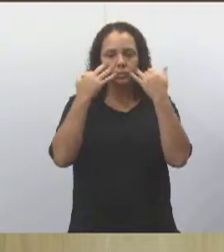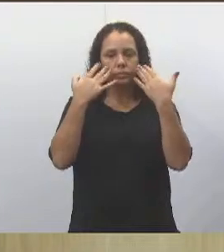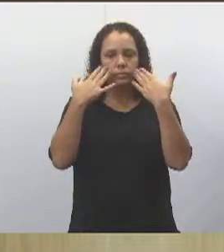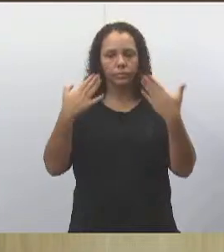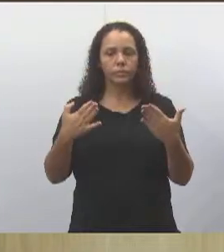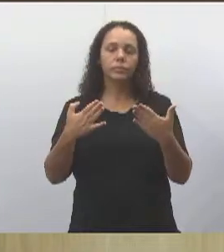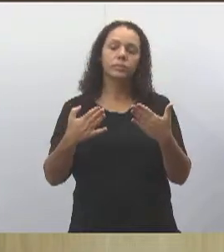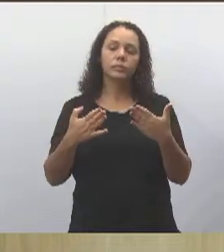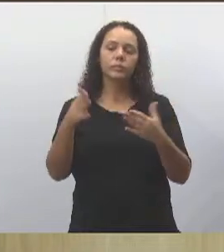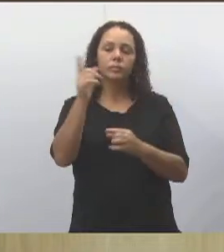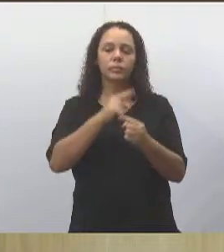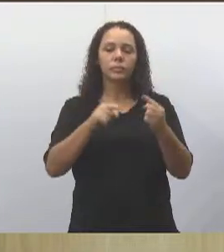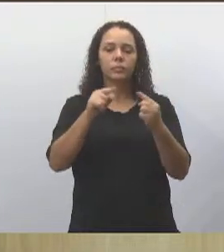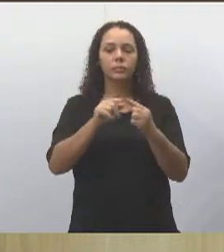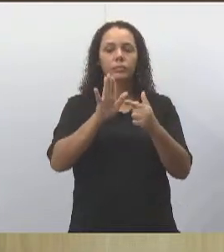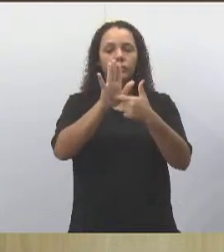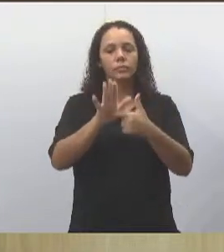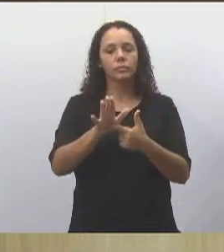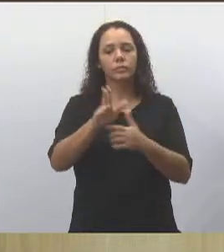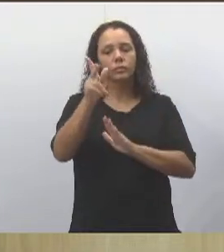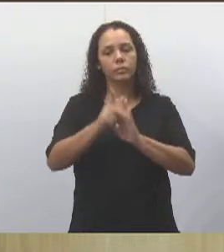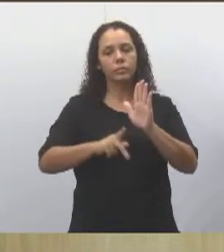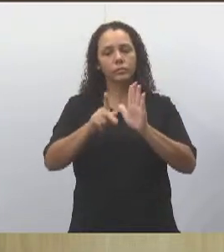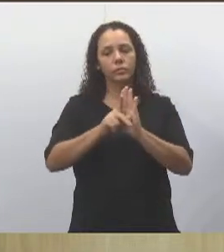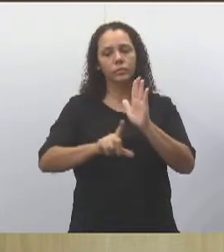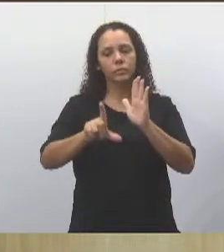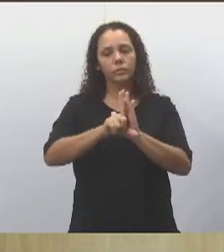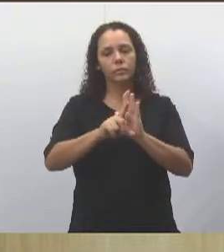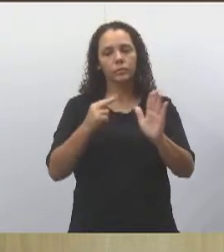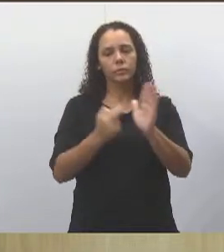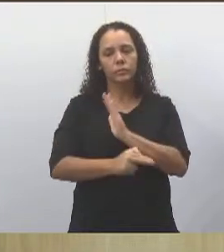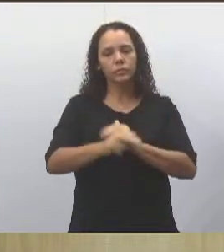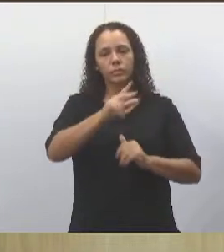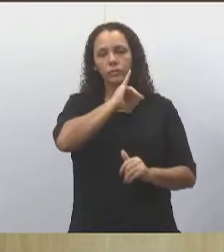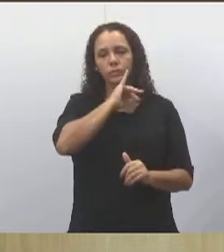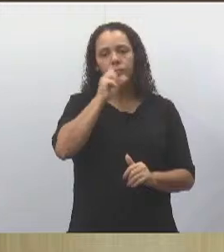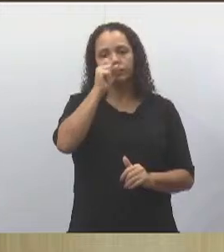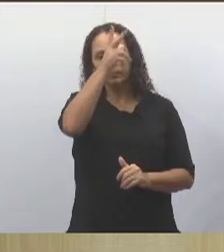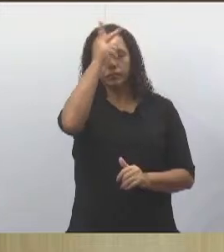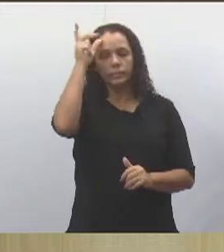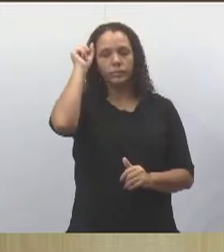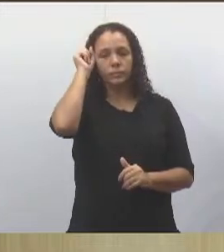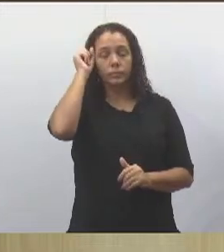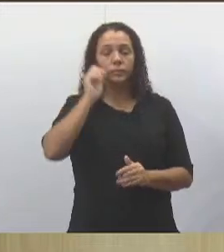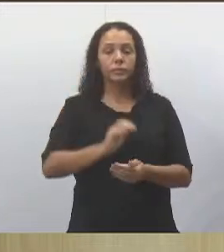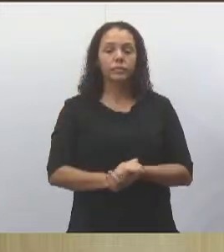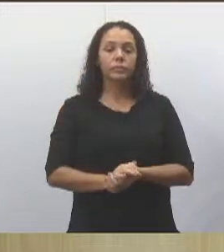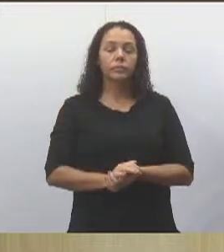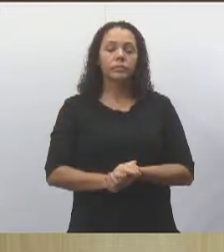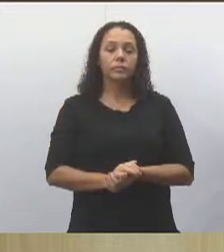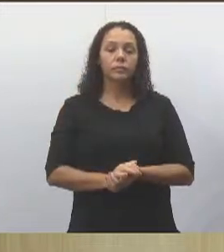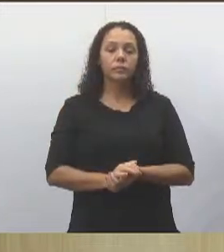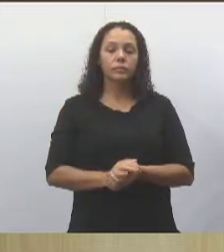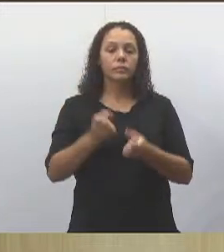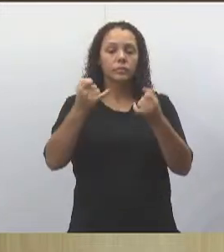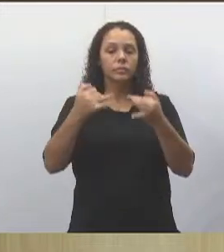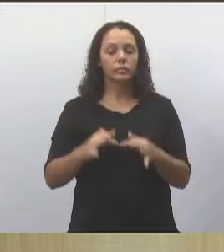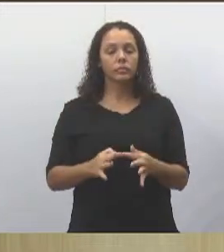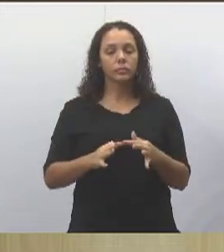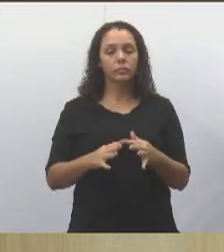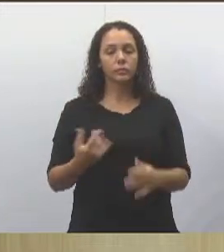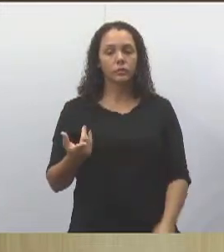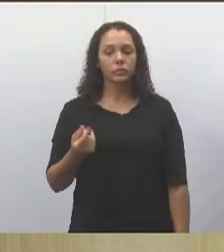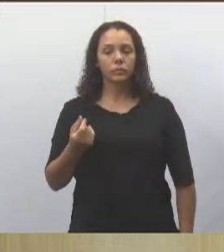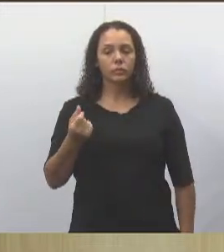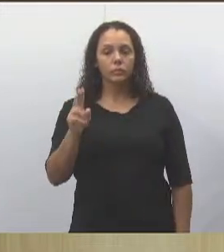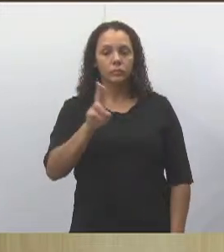destinada à demonstração do projeto de lei de autoria do prefeito municipal Isaías José de Santana, que estima a receita e fixa as